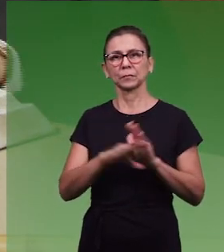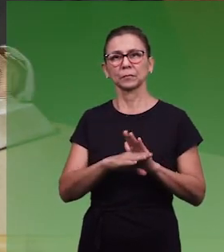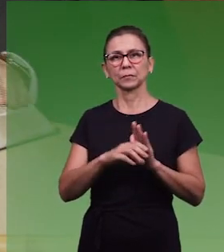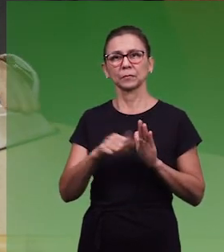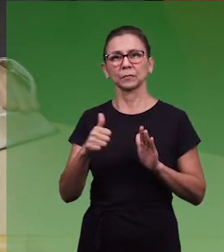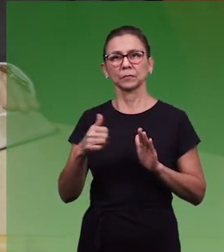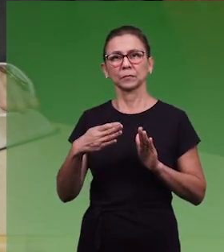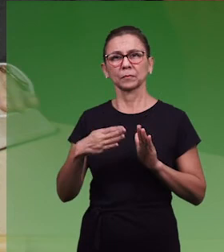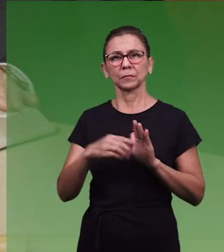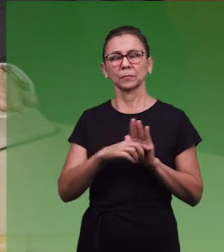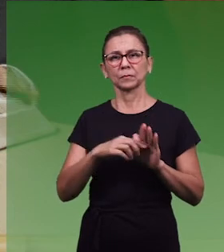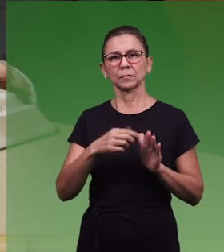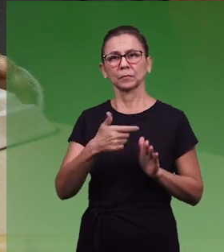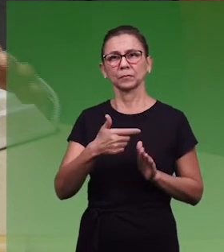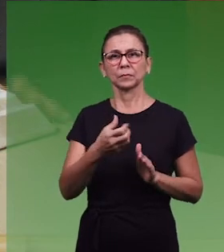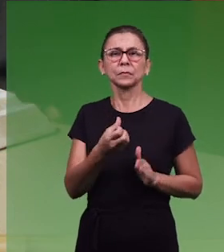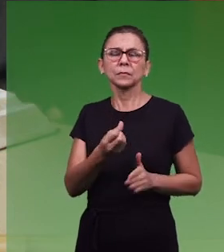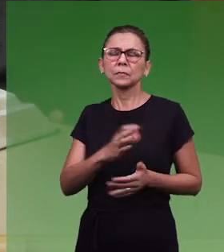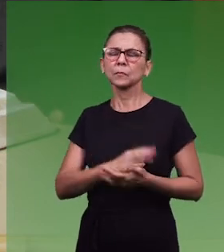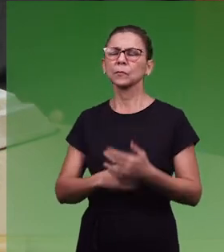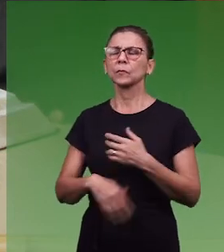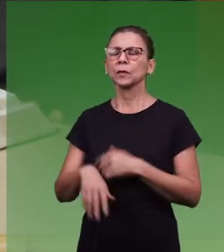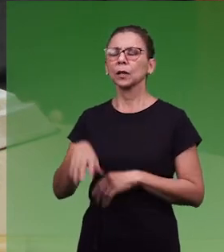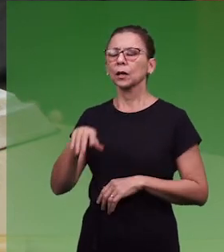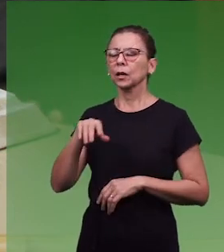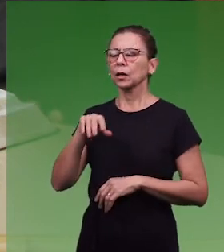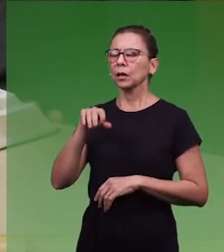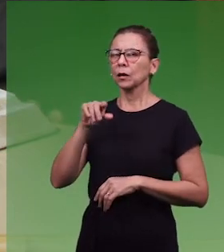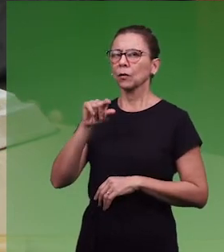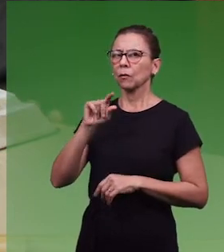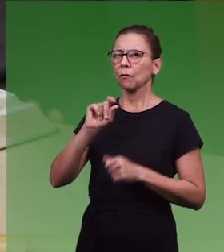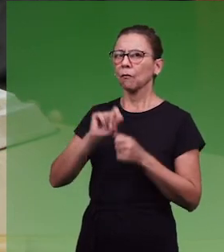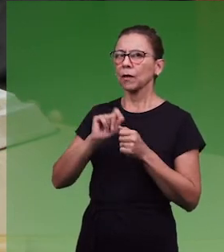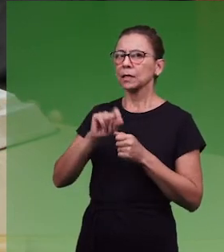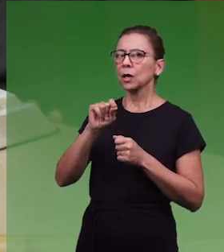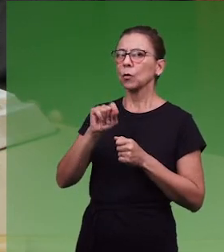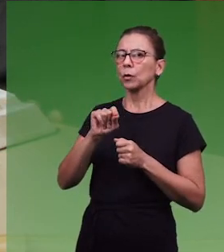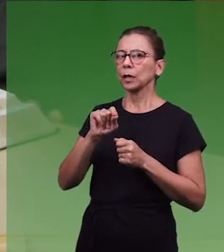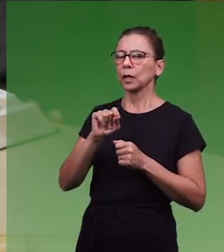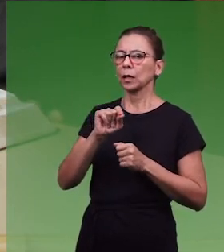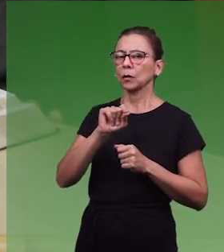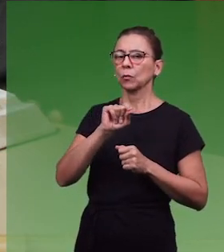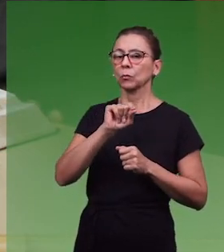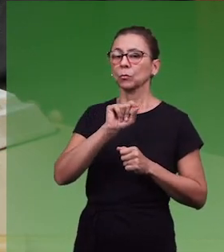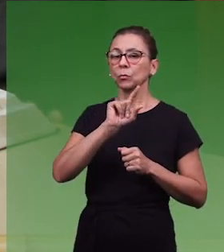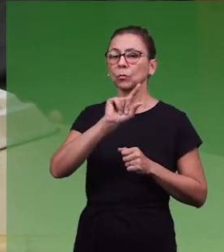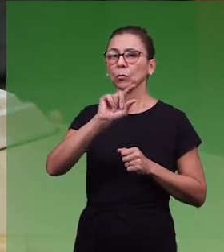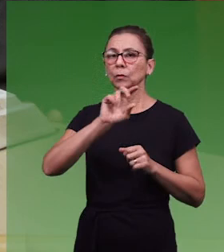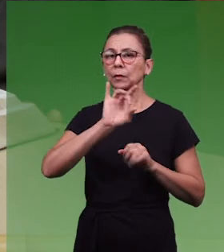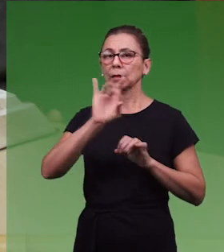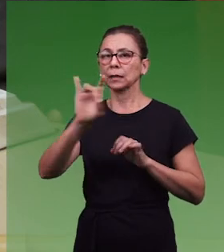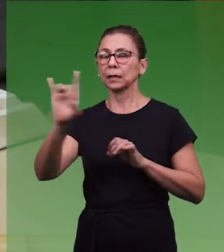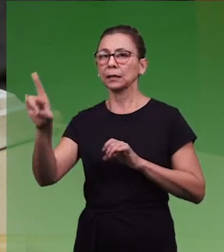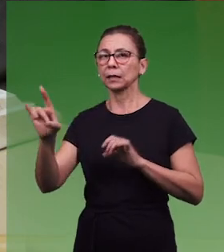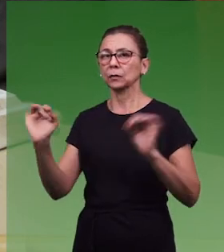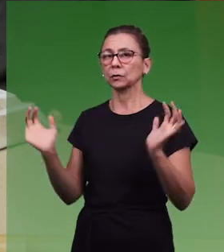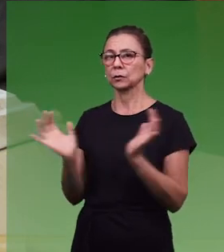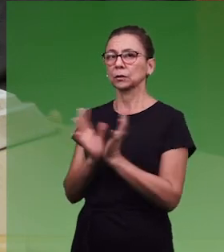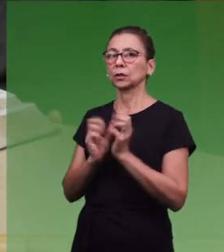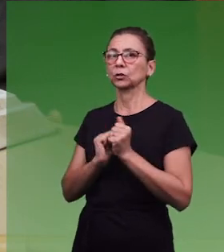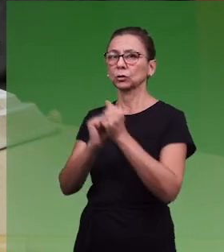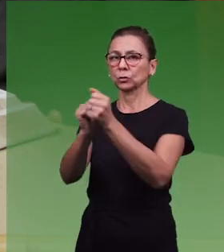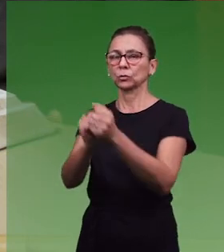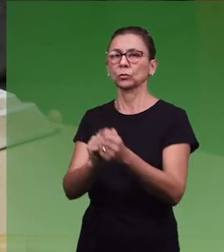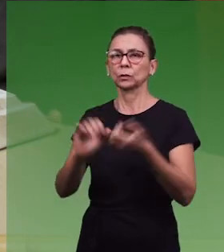assim: Que fareis, pois, irmãos, quando vos ajuntais, cada um de vós tem salmo, tem doutrina,